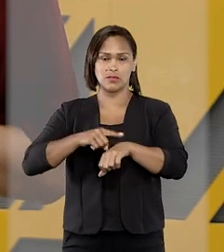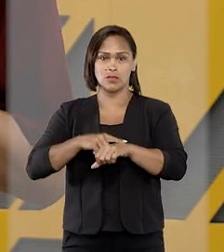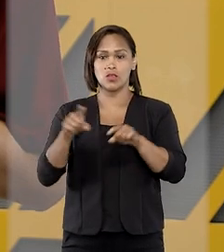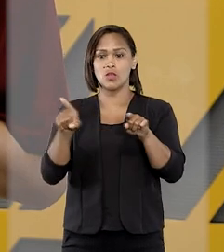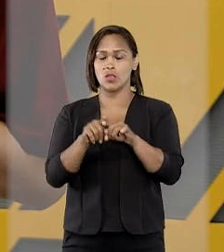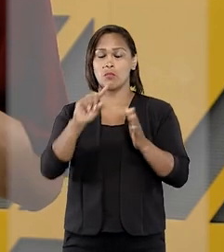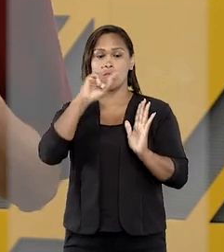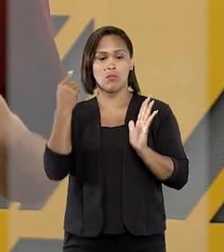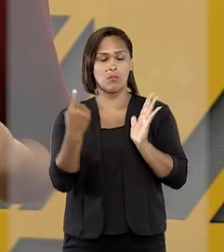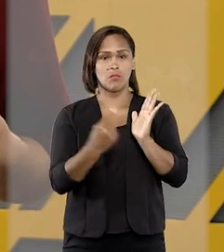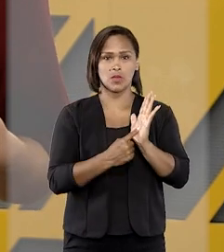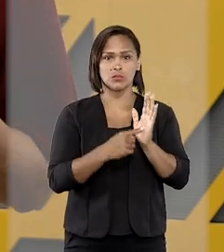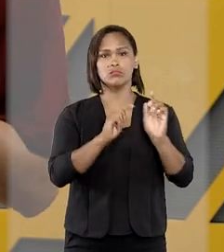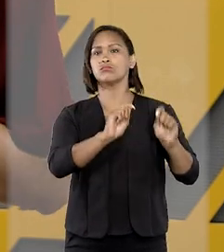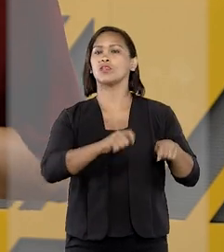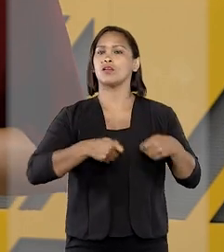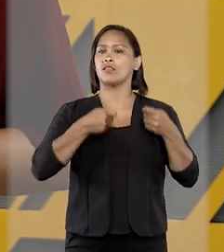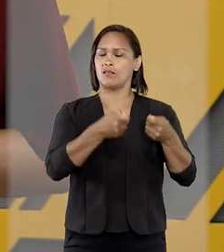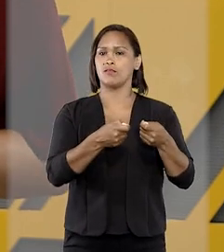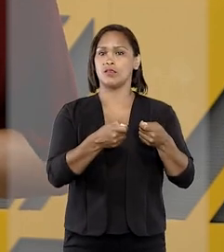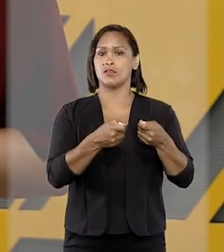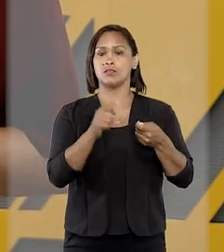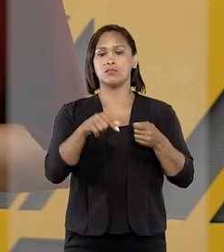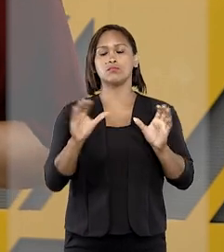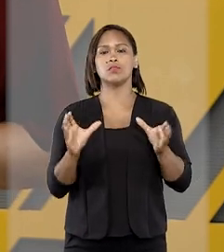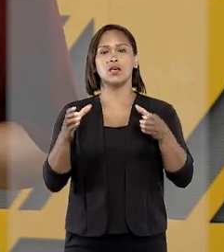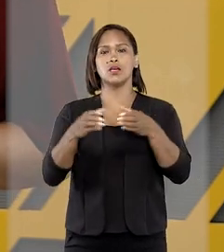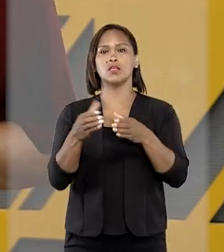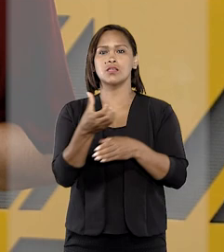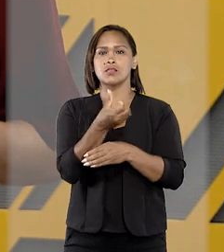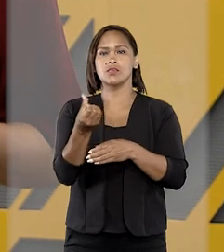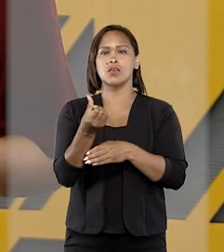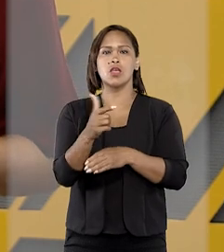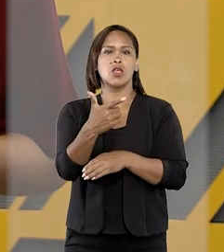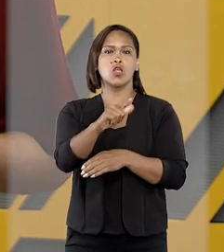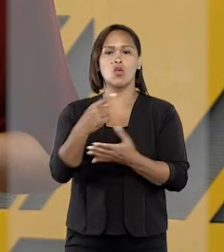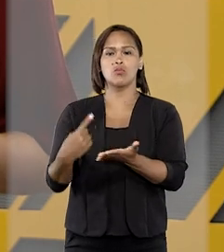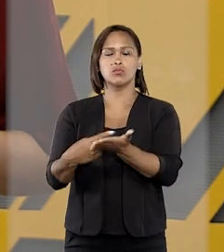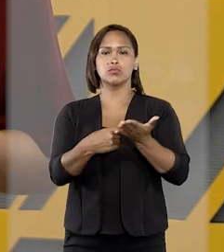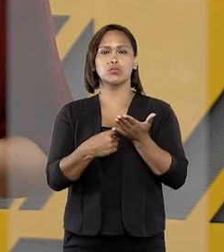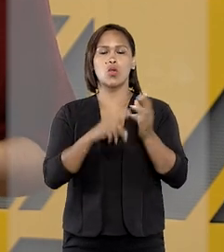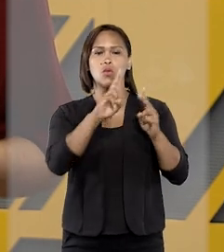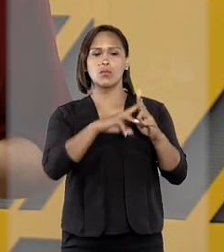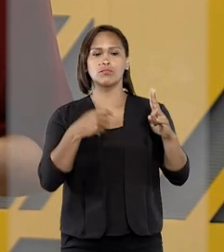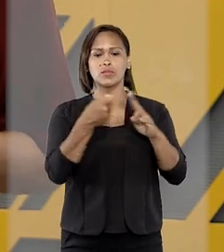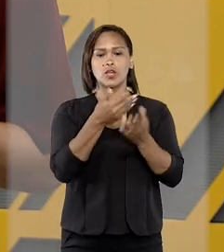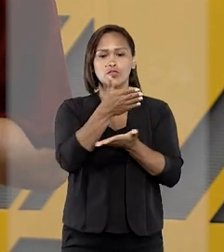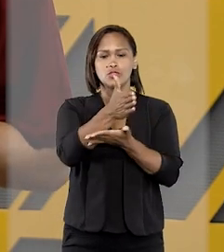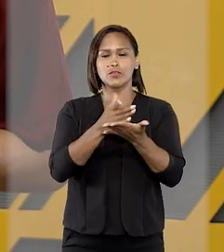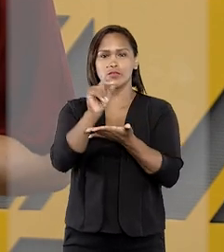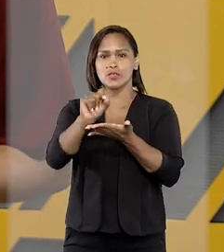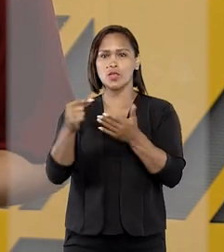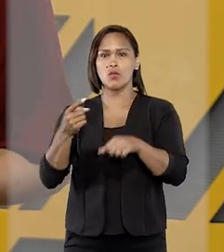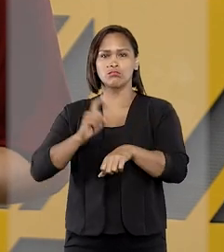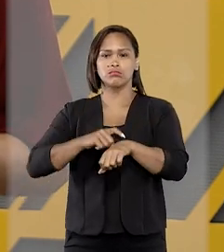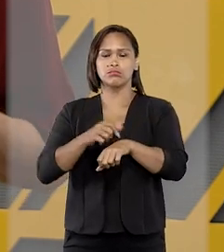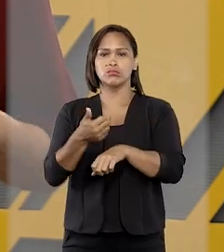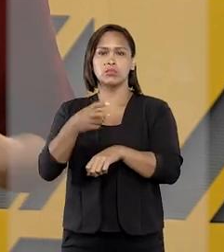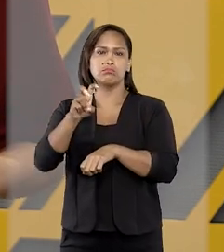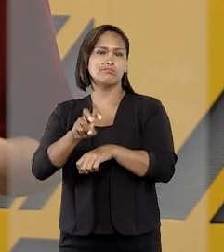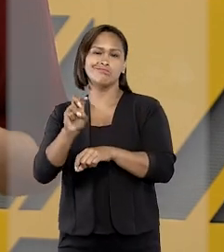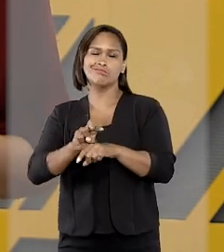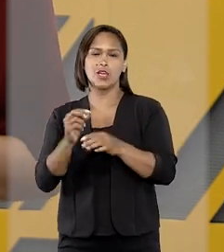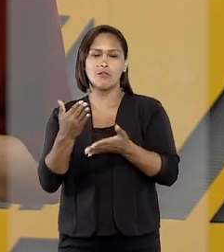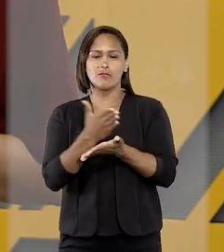6, tanto para acusação quanto defesa. Para a turma, não havendo acordo entre as partes sobre a divisão do tempo,